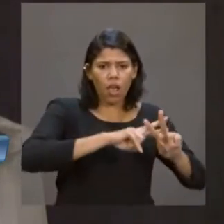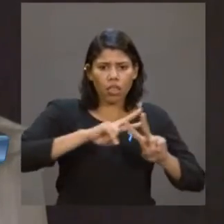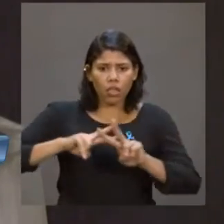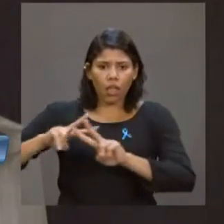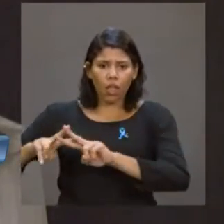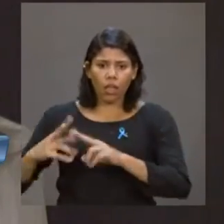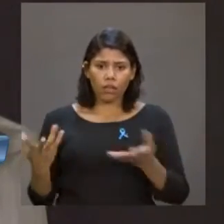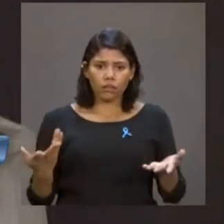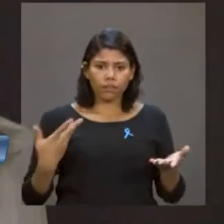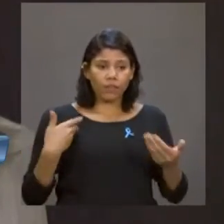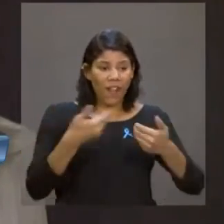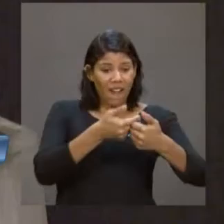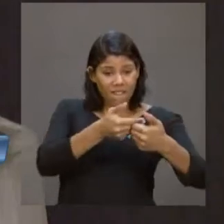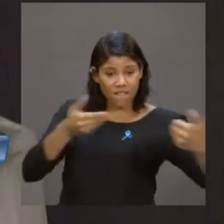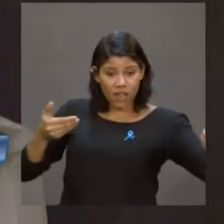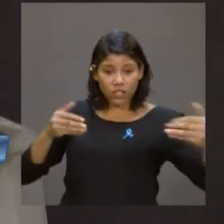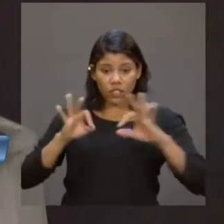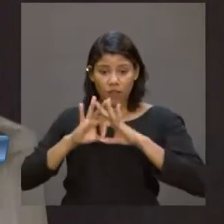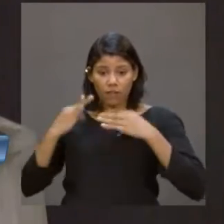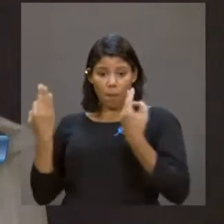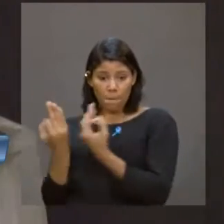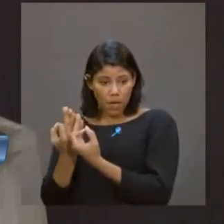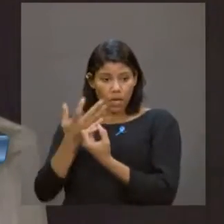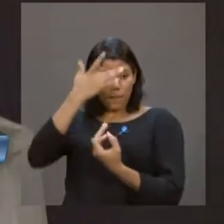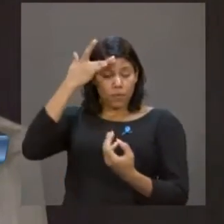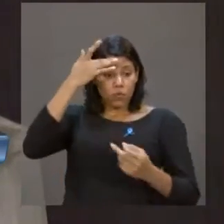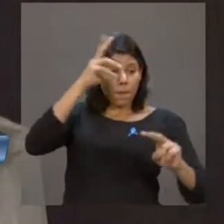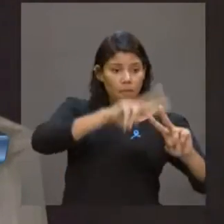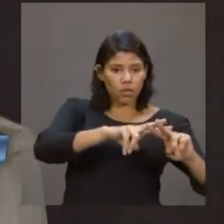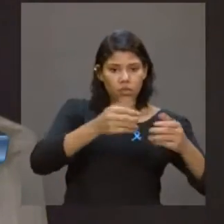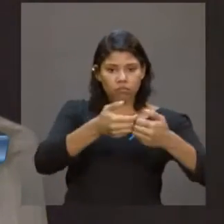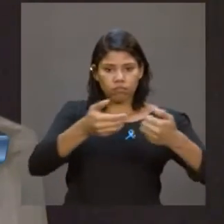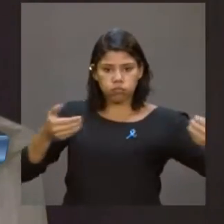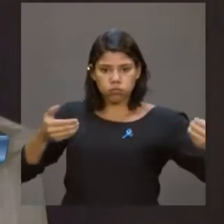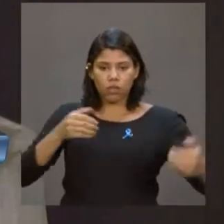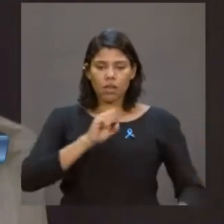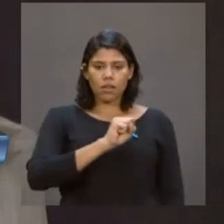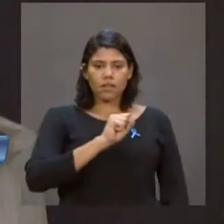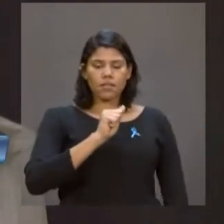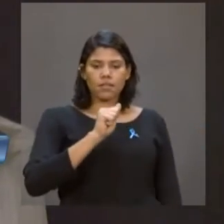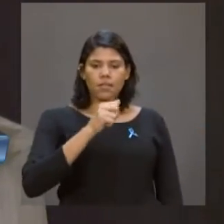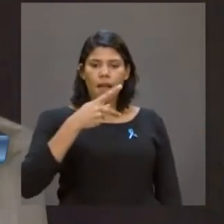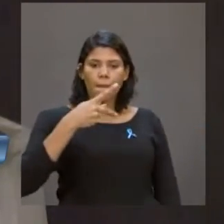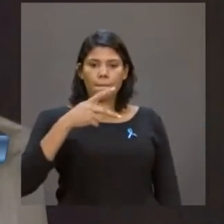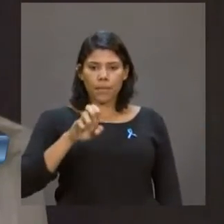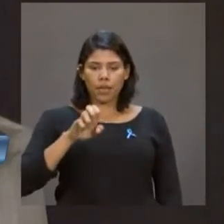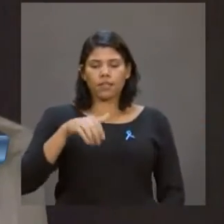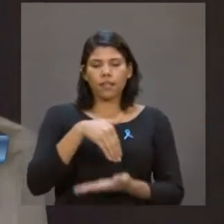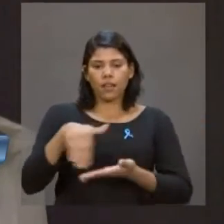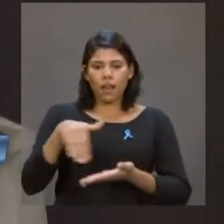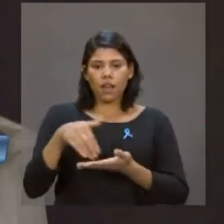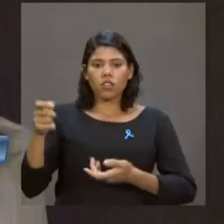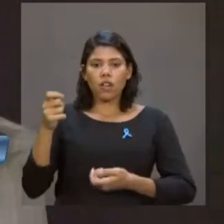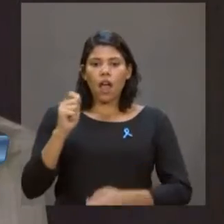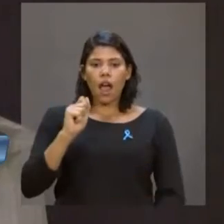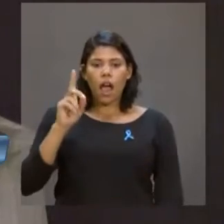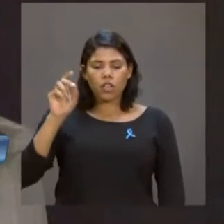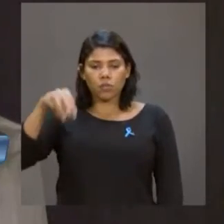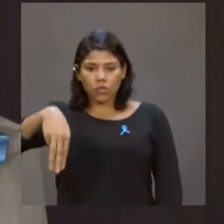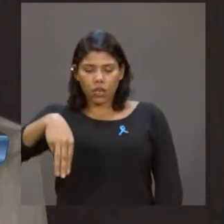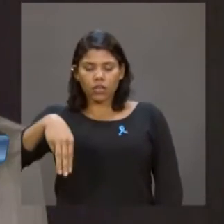Afastamento da família do interno. A SAP, a Secretaria de Administração Penitenciária, ela, em nome